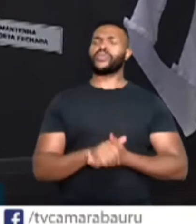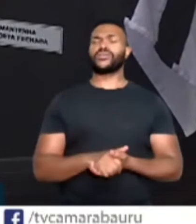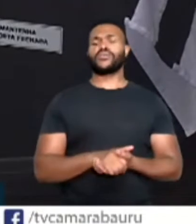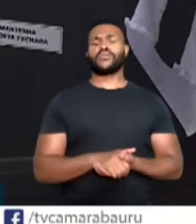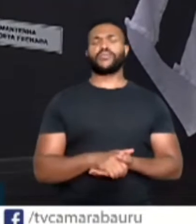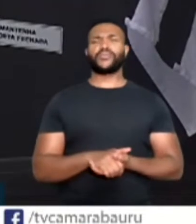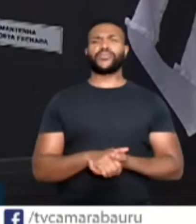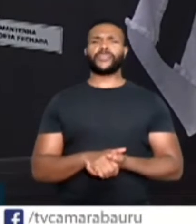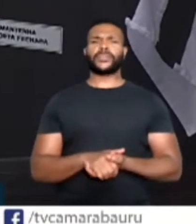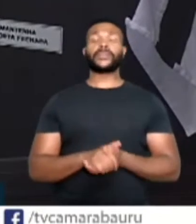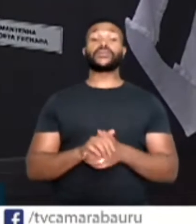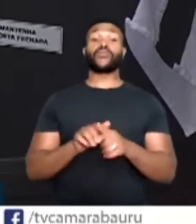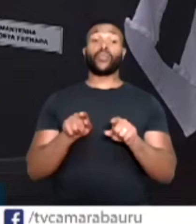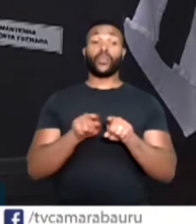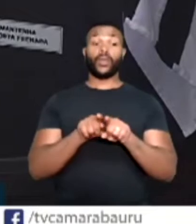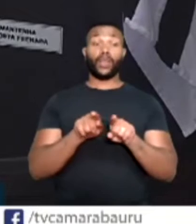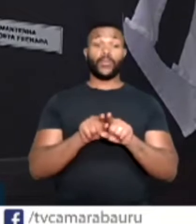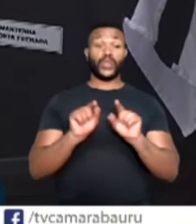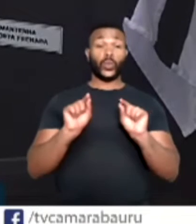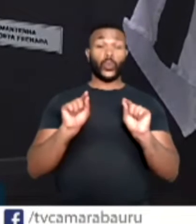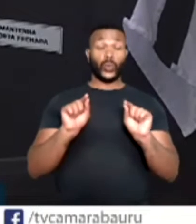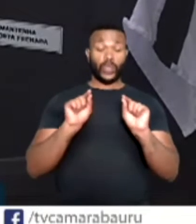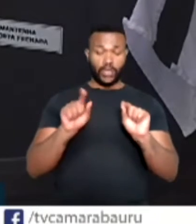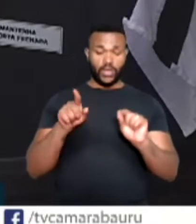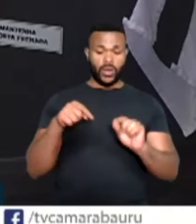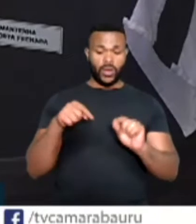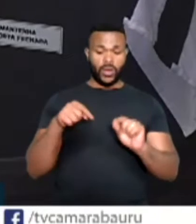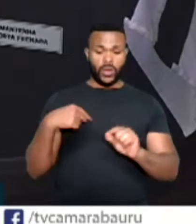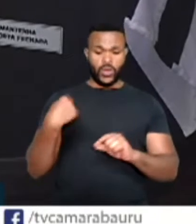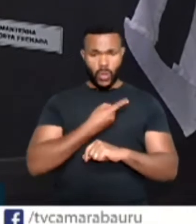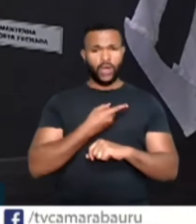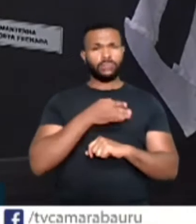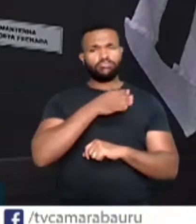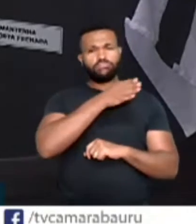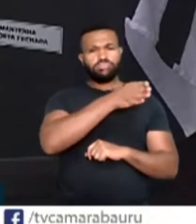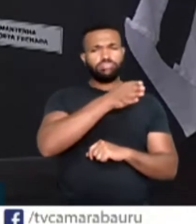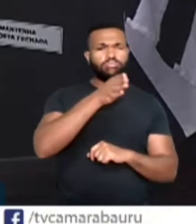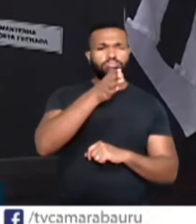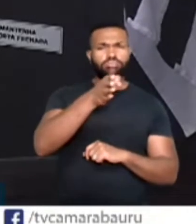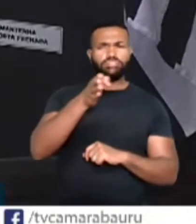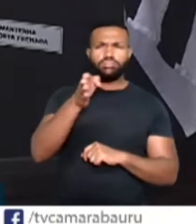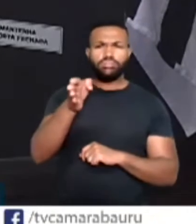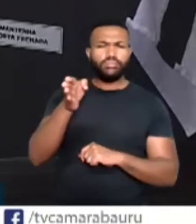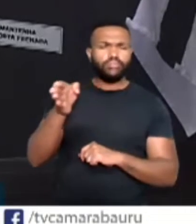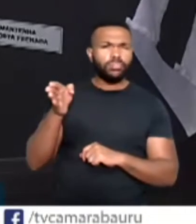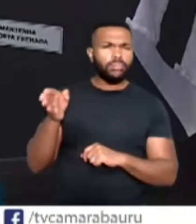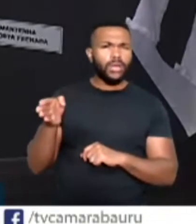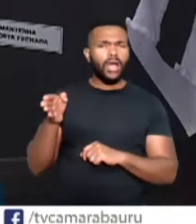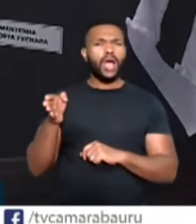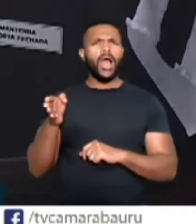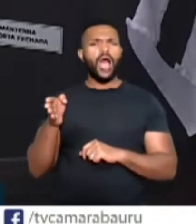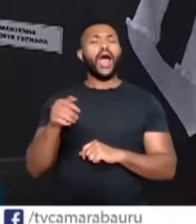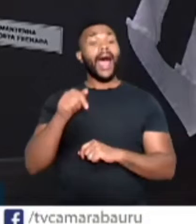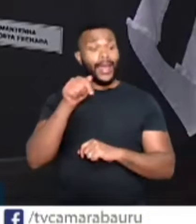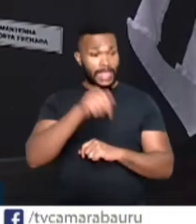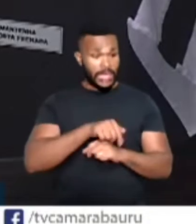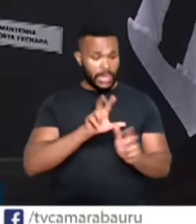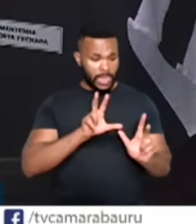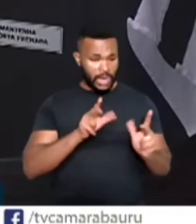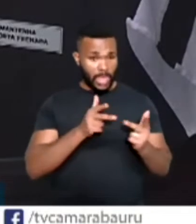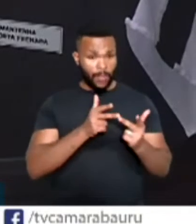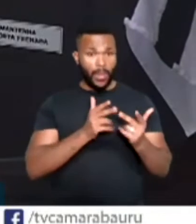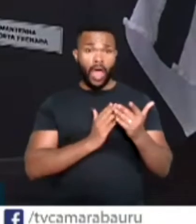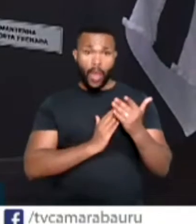só isso, nós andamos pela nossa cidade e nós aqui aprovamos a contribuição da iluminação